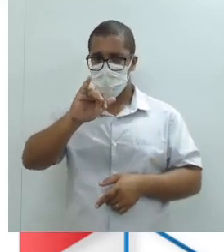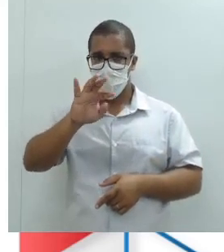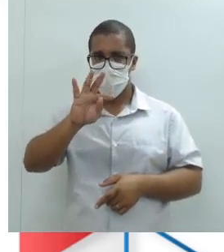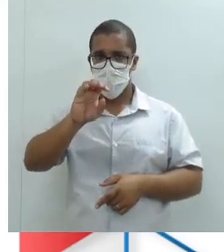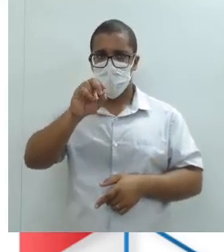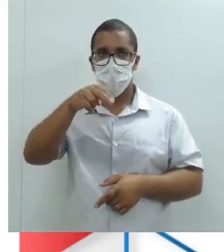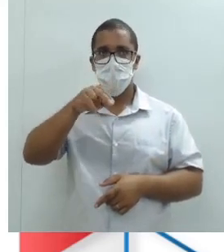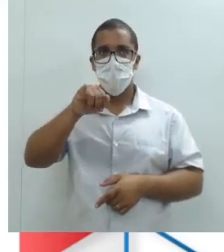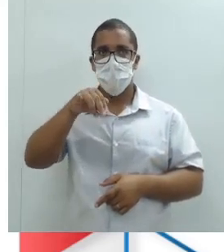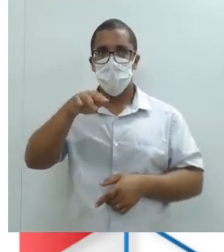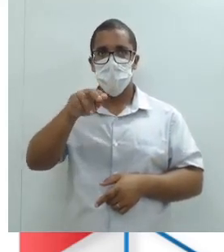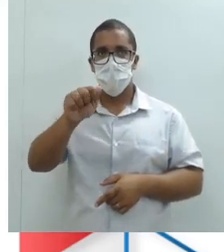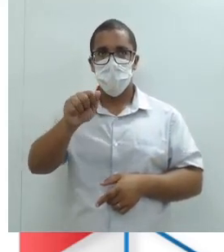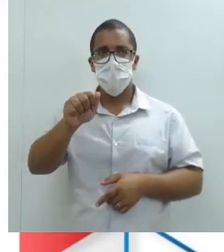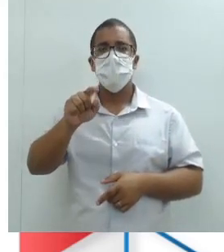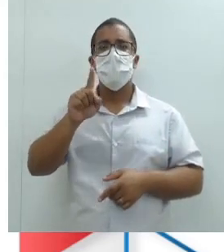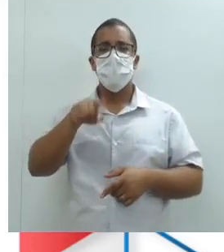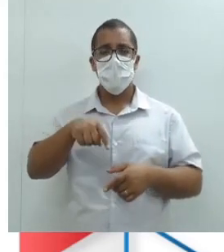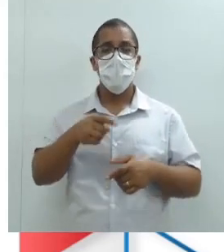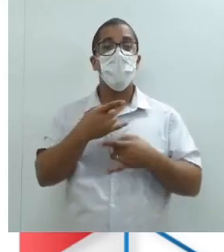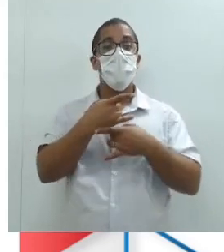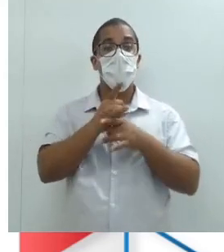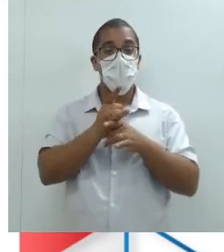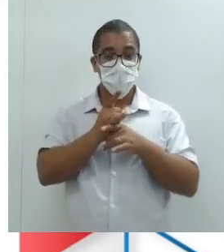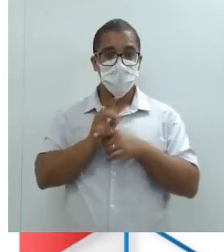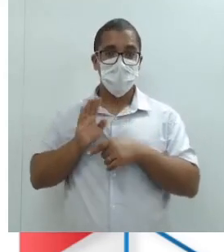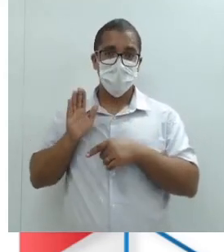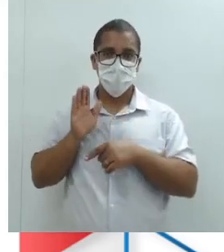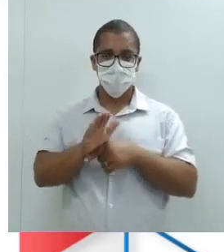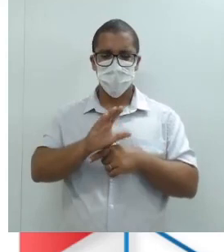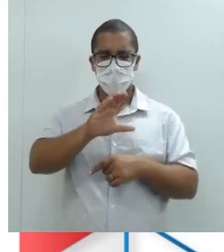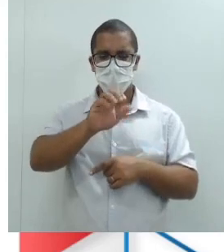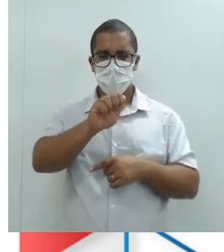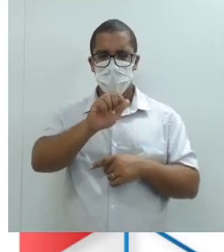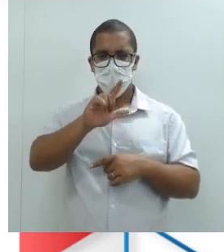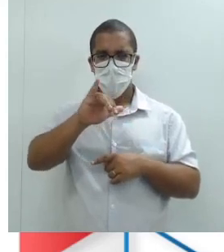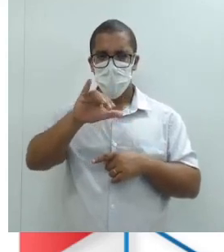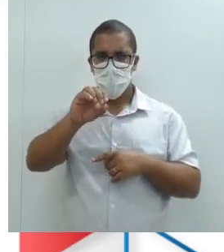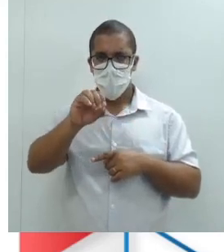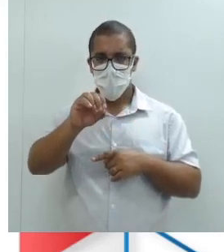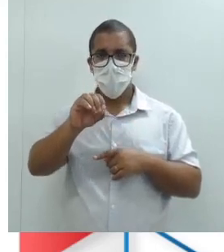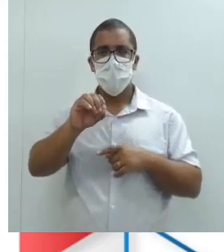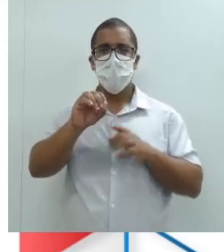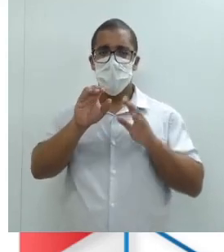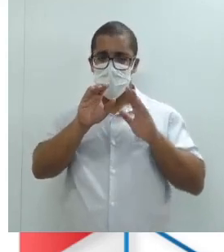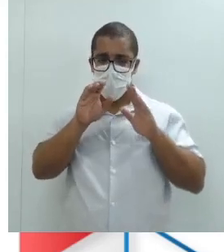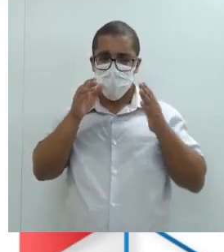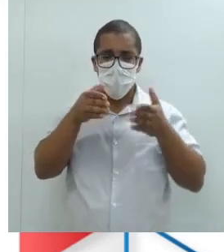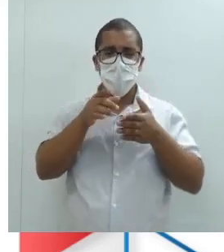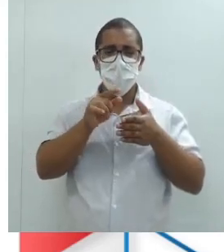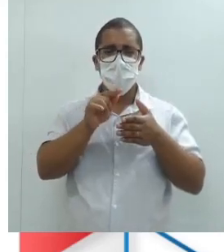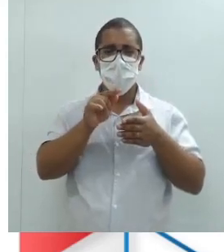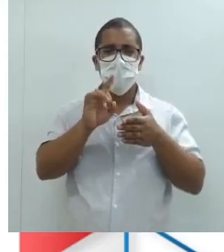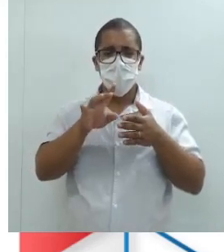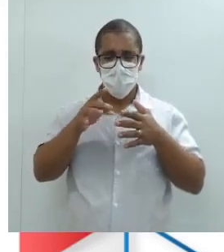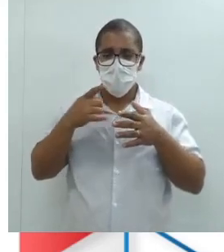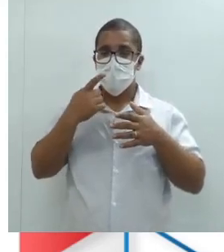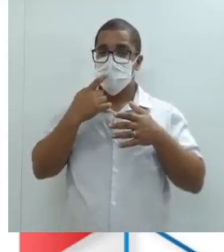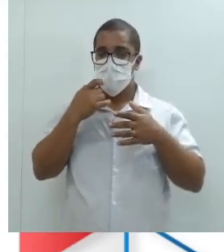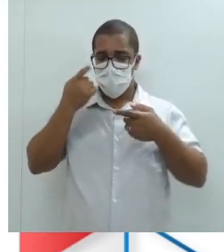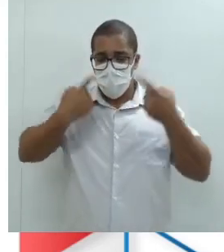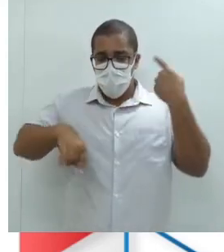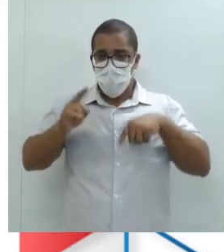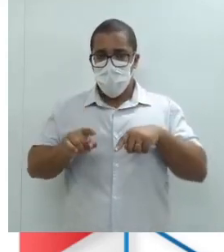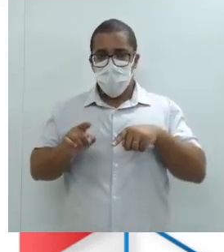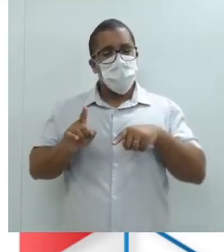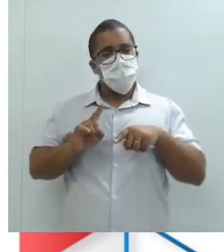a disposição de cálcio nos ósseos, assim diminuindo a concentração de cálcio no sangue.